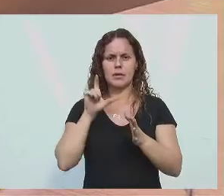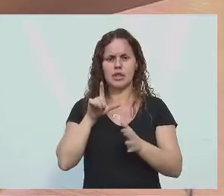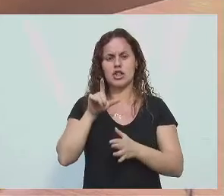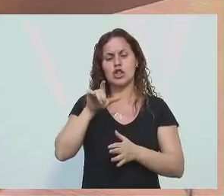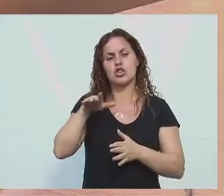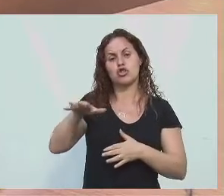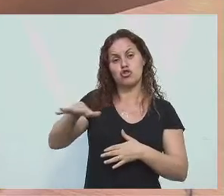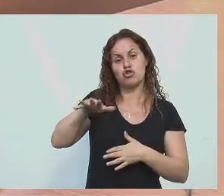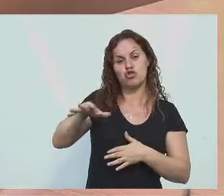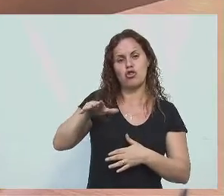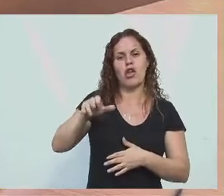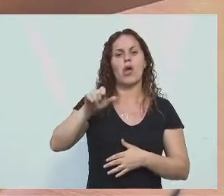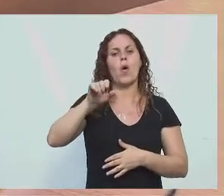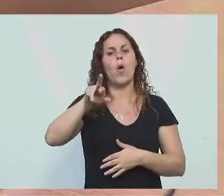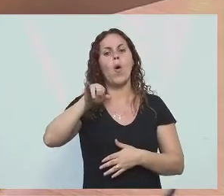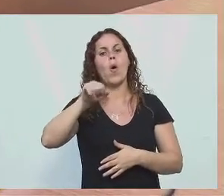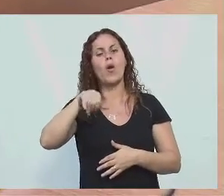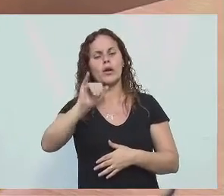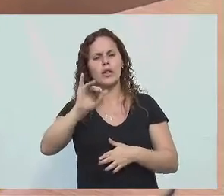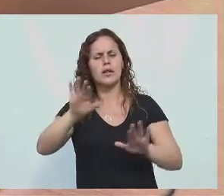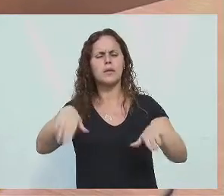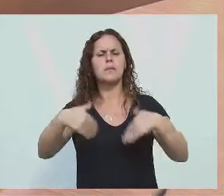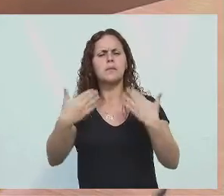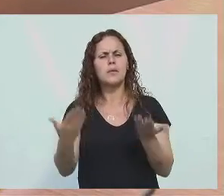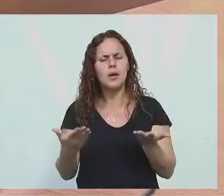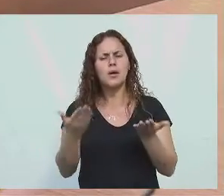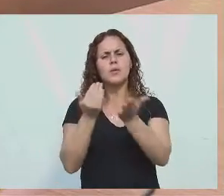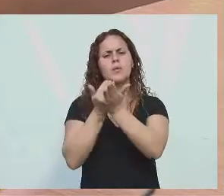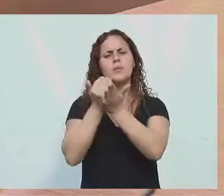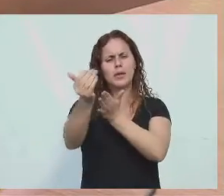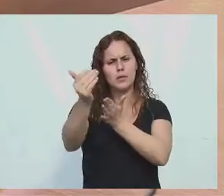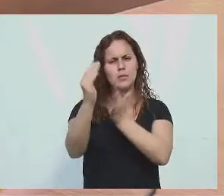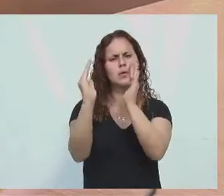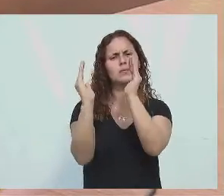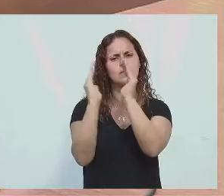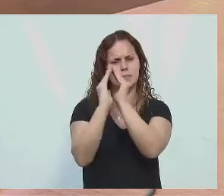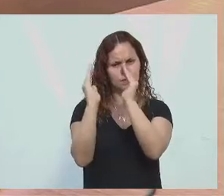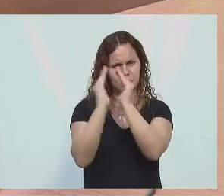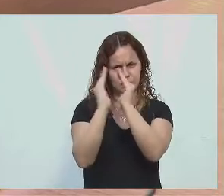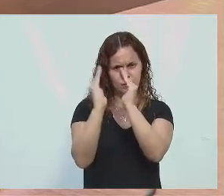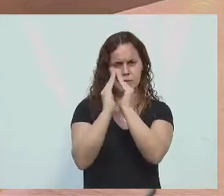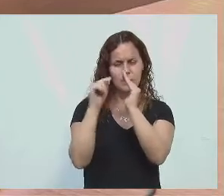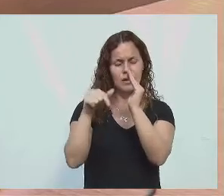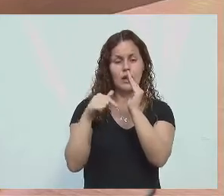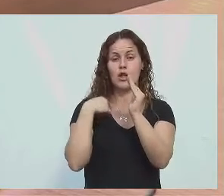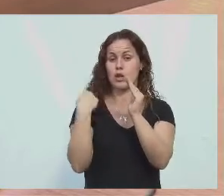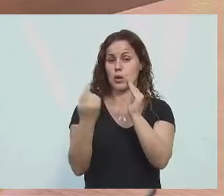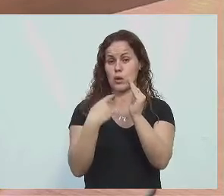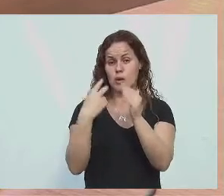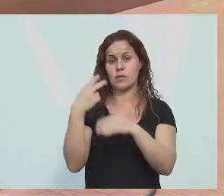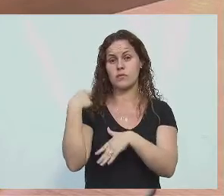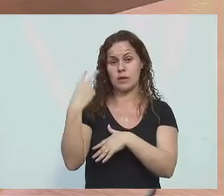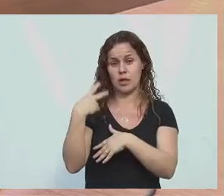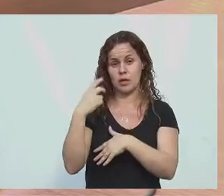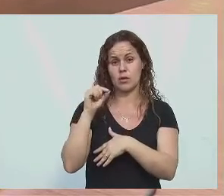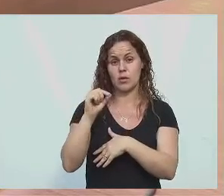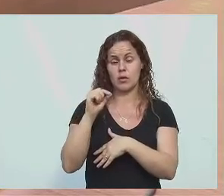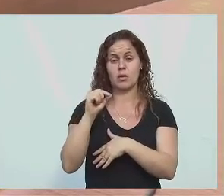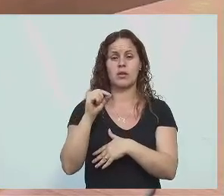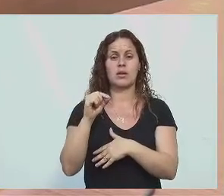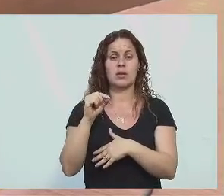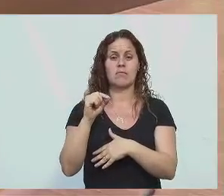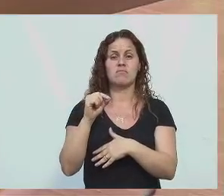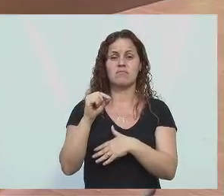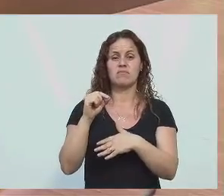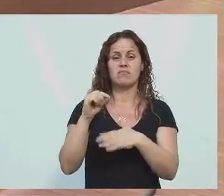Rony, que quando nós iniciamos nessa casa, nós, vereadores, fomos taxados de uma Câmara